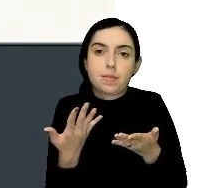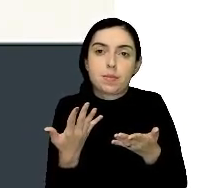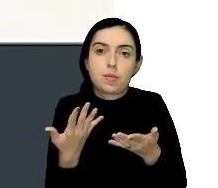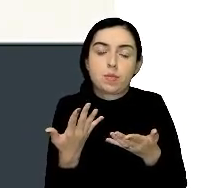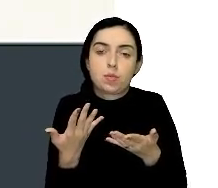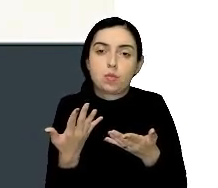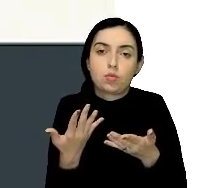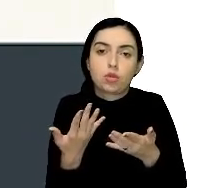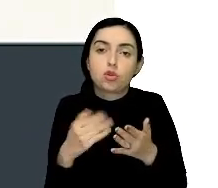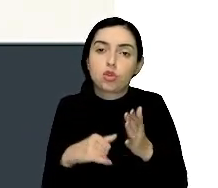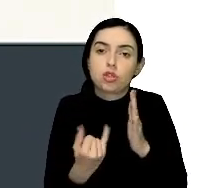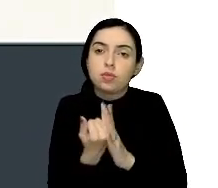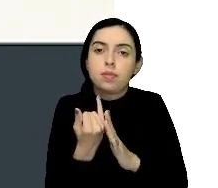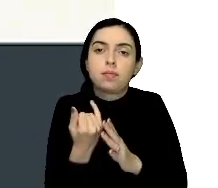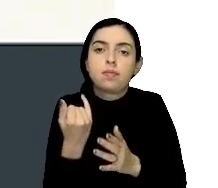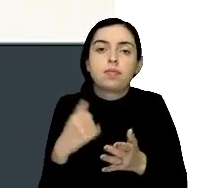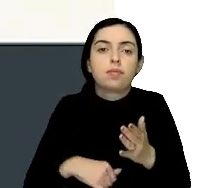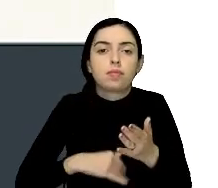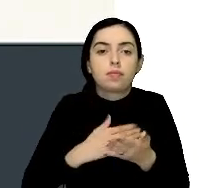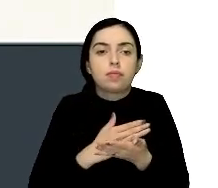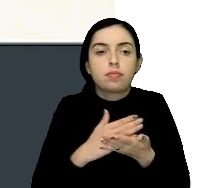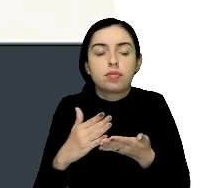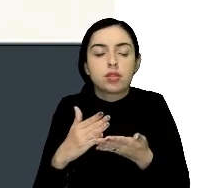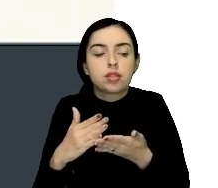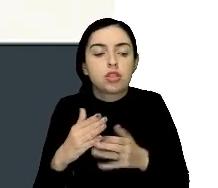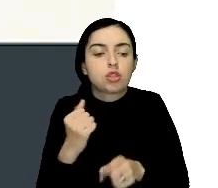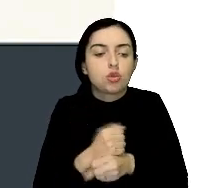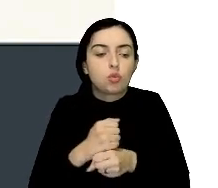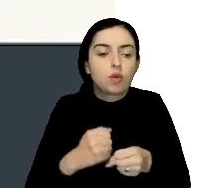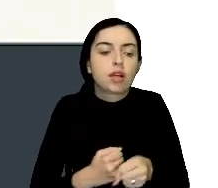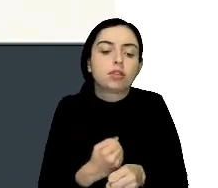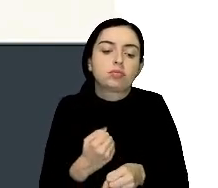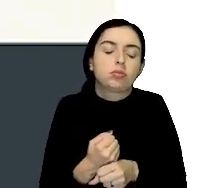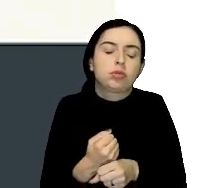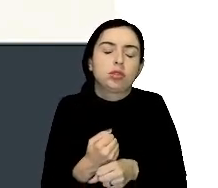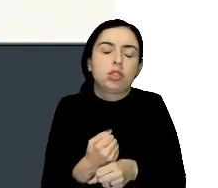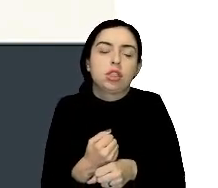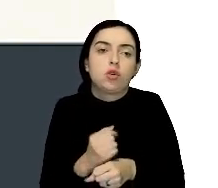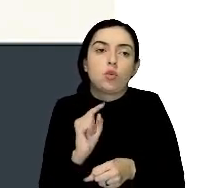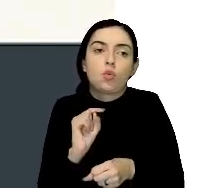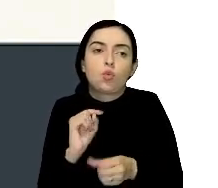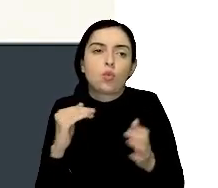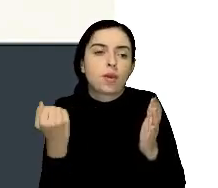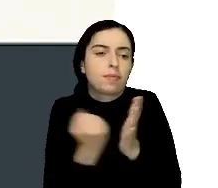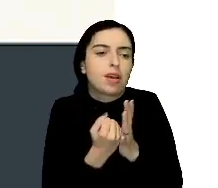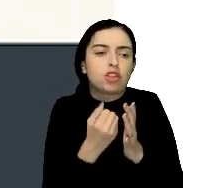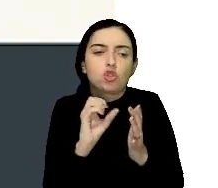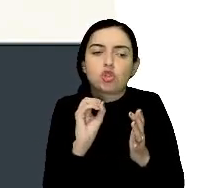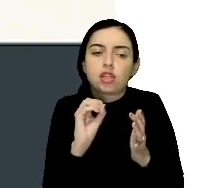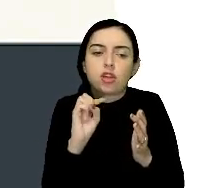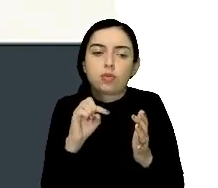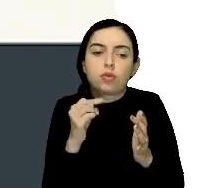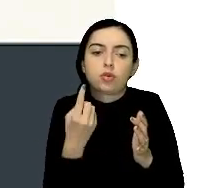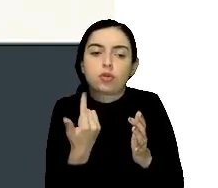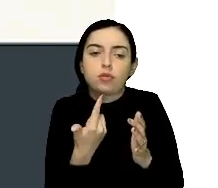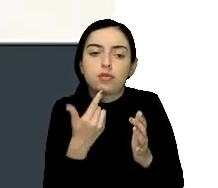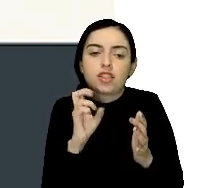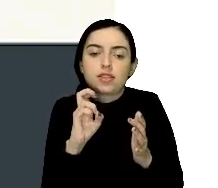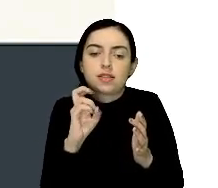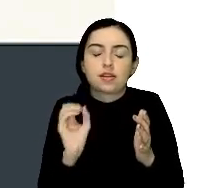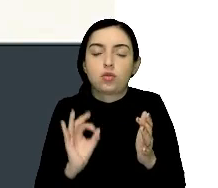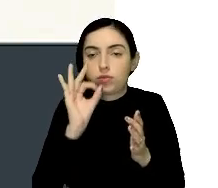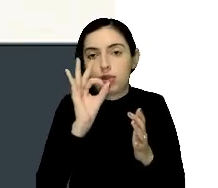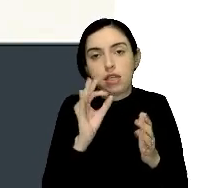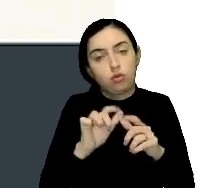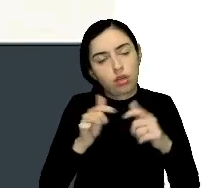os primeiros anos, a gente vai ver que esse impacto é só de 0,25%. Então, também é um impacto não tão grande.